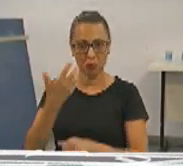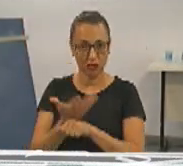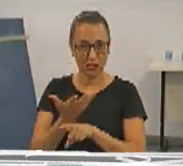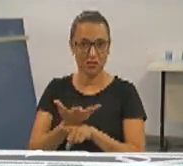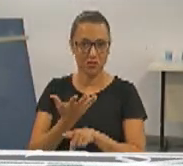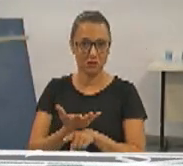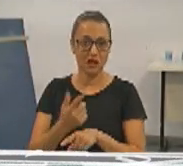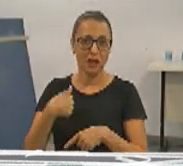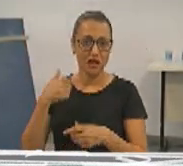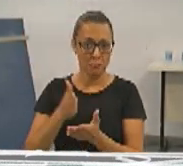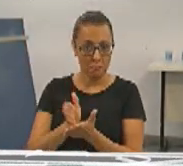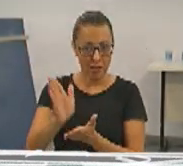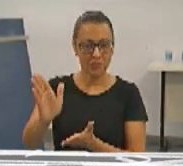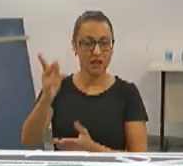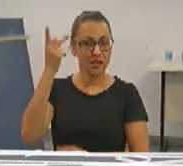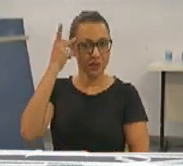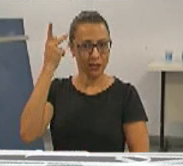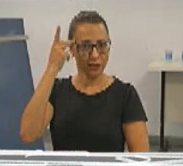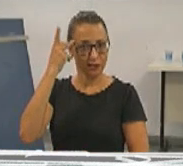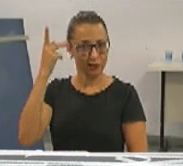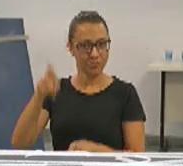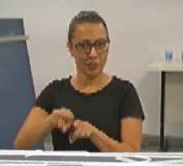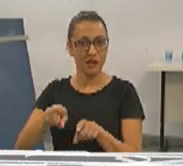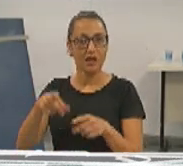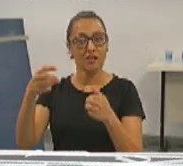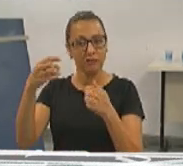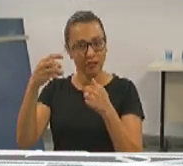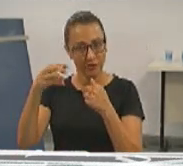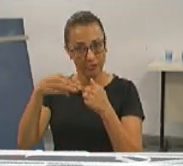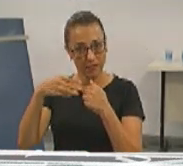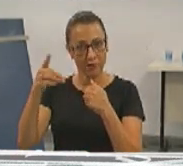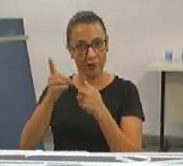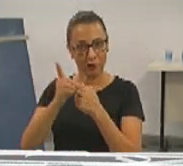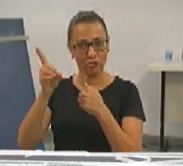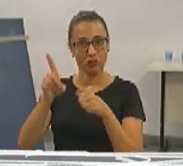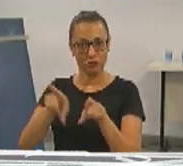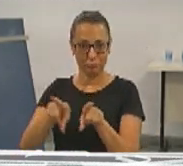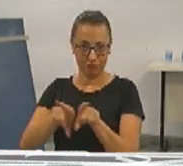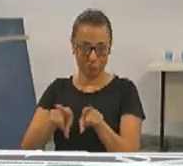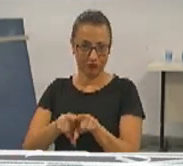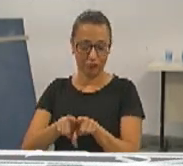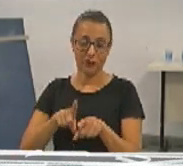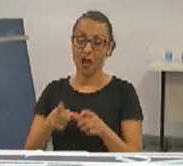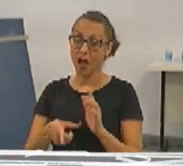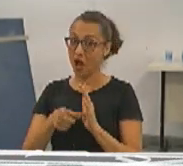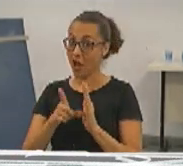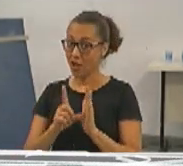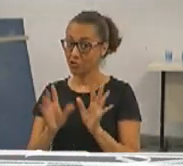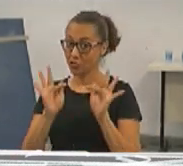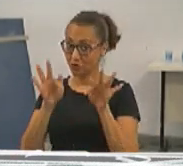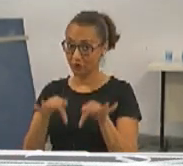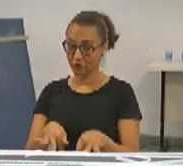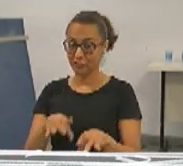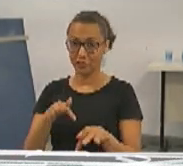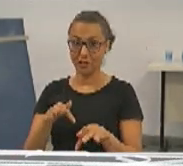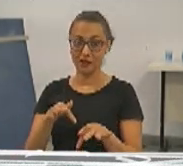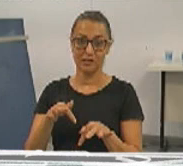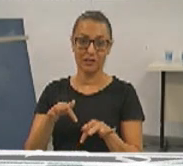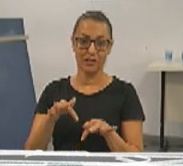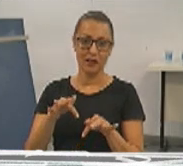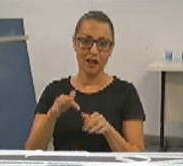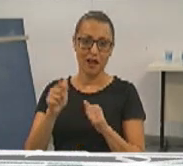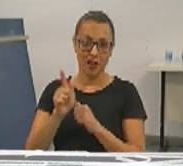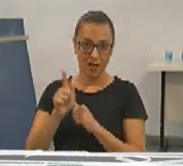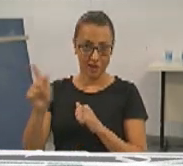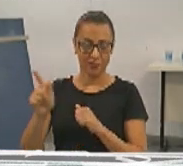entrei na USP de São Carlos, cursei mestrado e doutorado. Um pouquinho antes de finalizar a graduação e ir